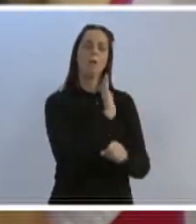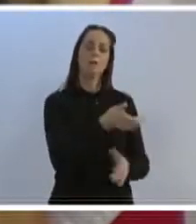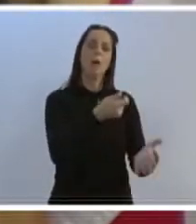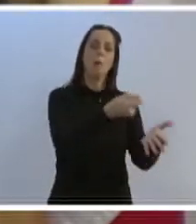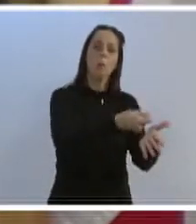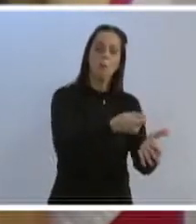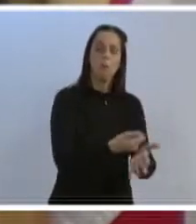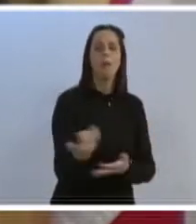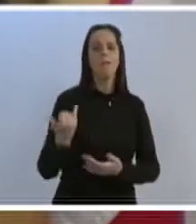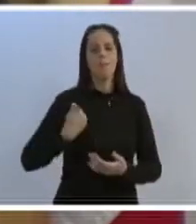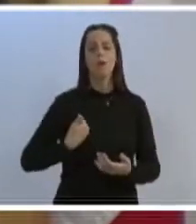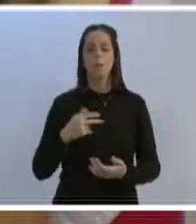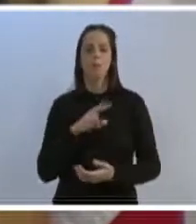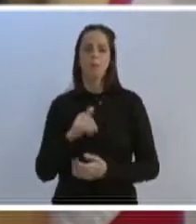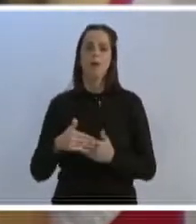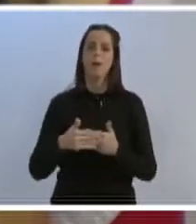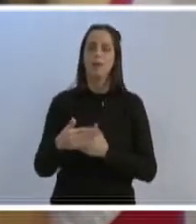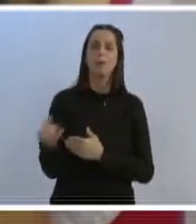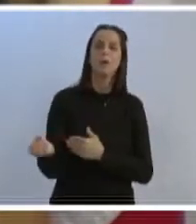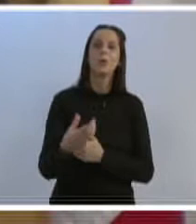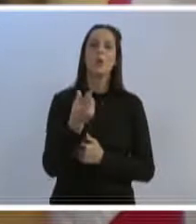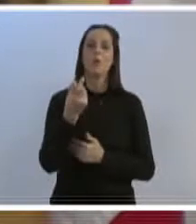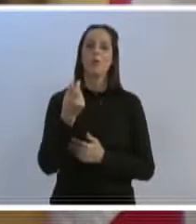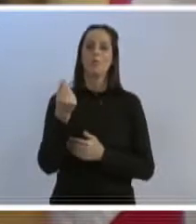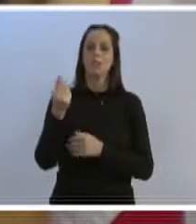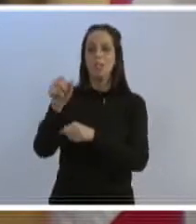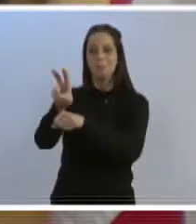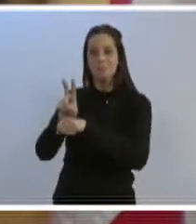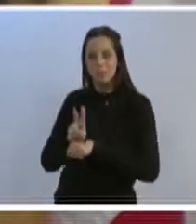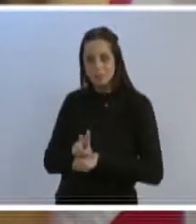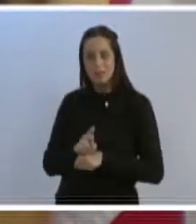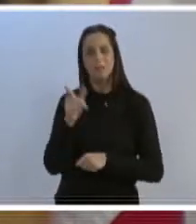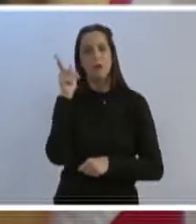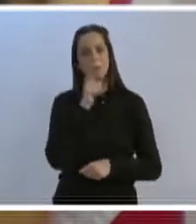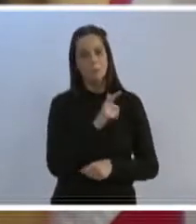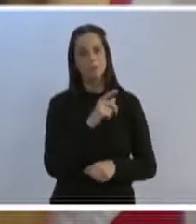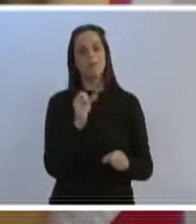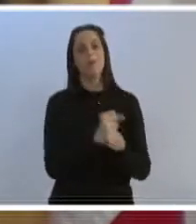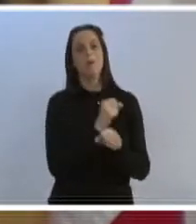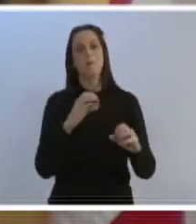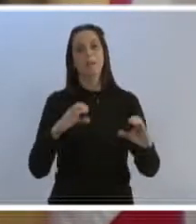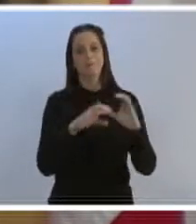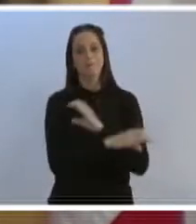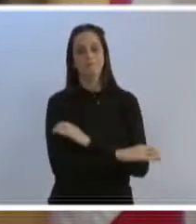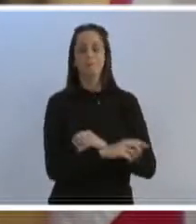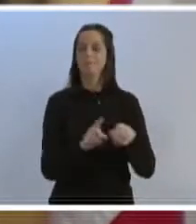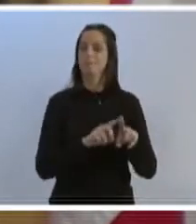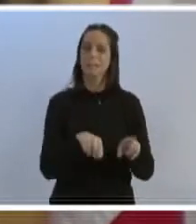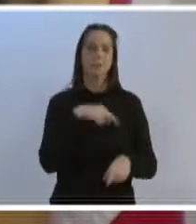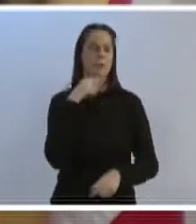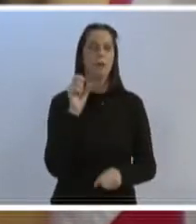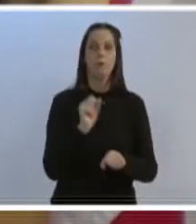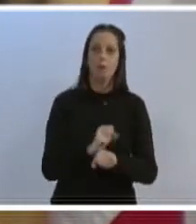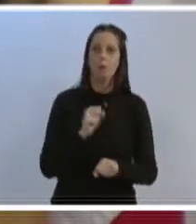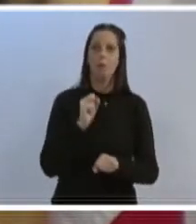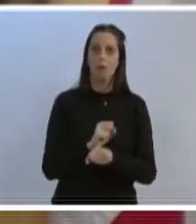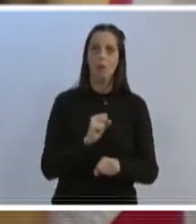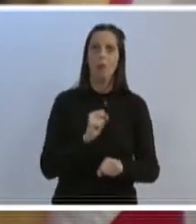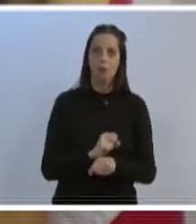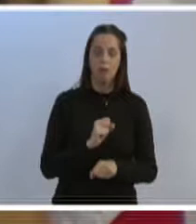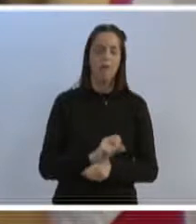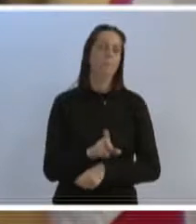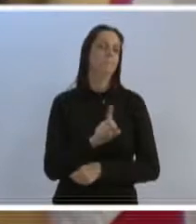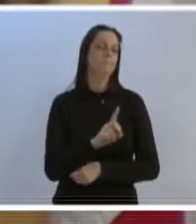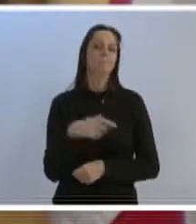financiamento e aí vão fazer a conclusão daquela via mas não podemos esperar muito temos urgência que essa